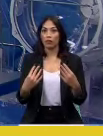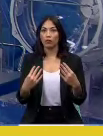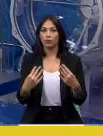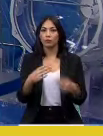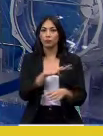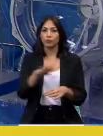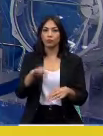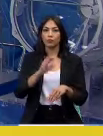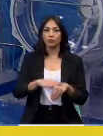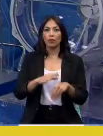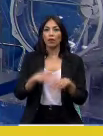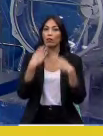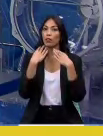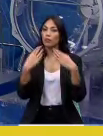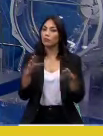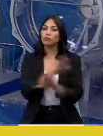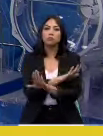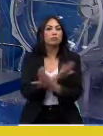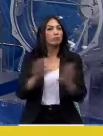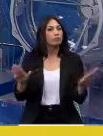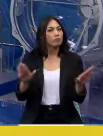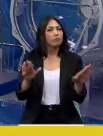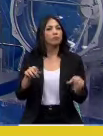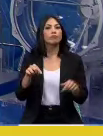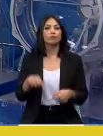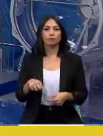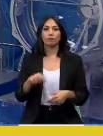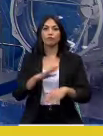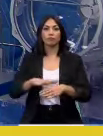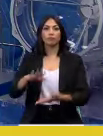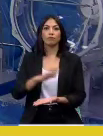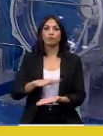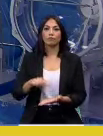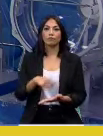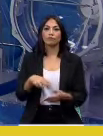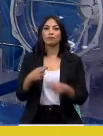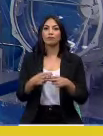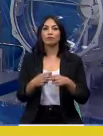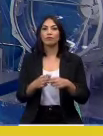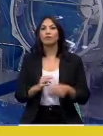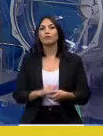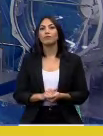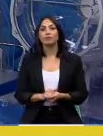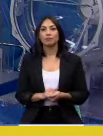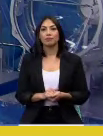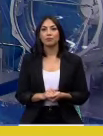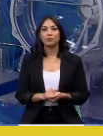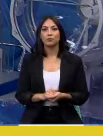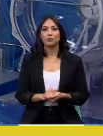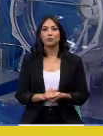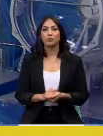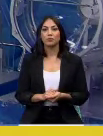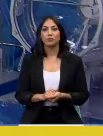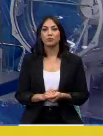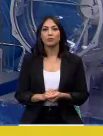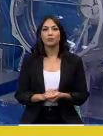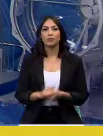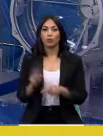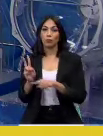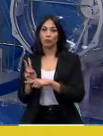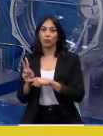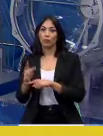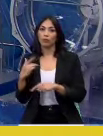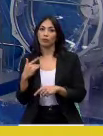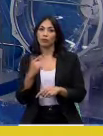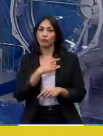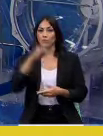loterias estão sendo realizados sem a presença de plateia aqui no espaço loterias caixa priorizando assim o bem-estar